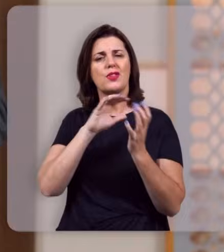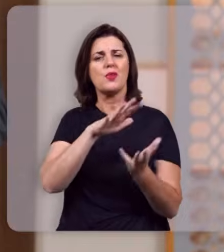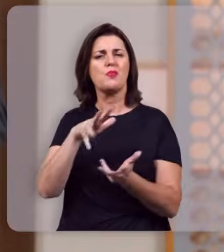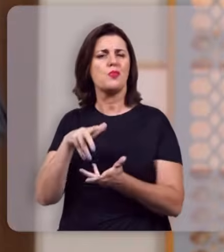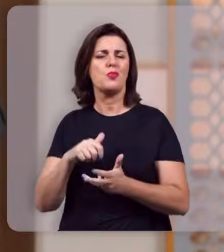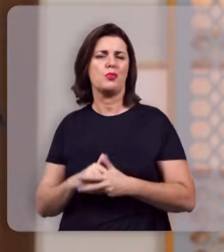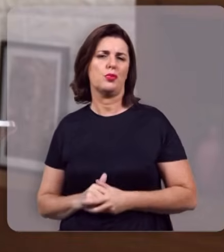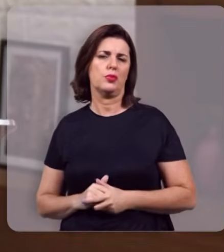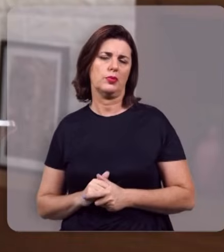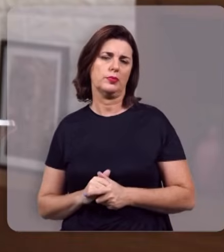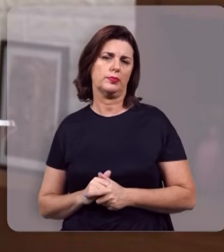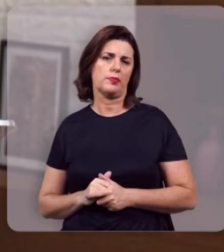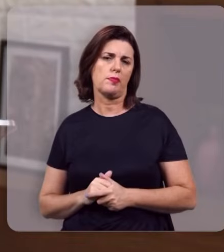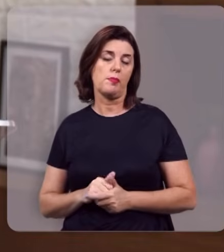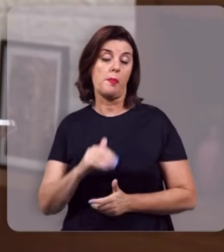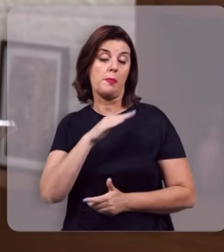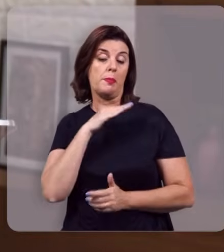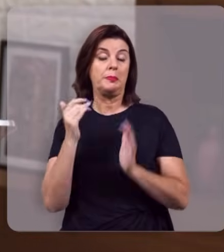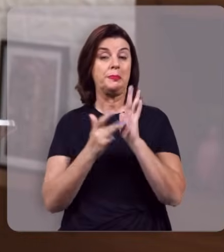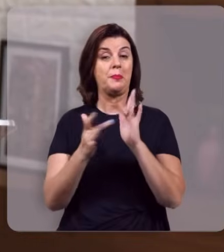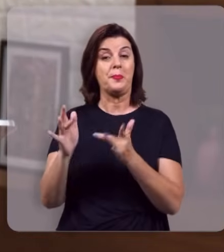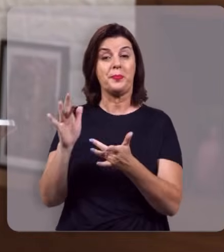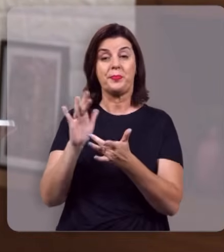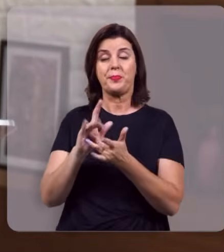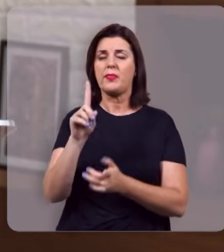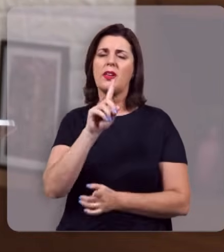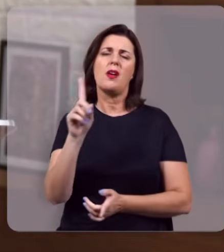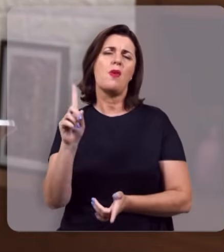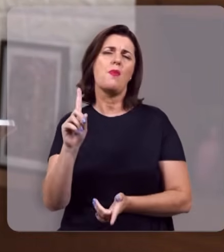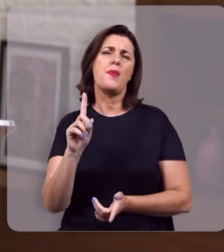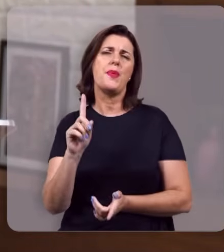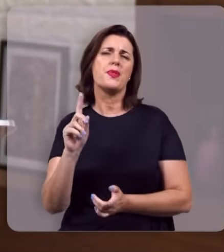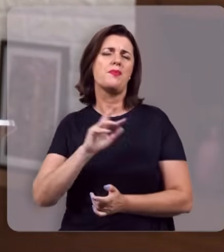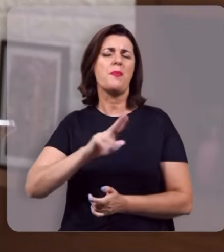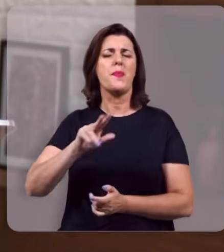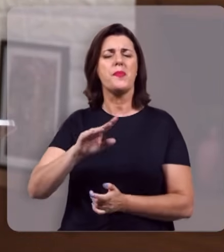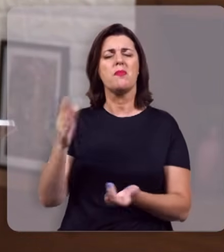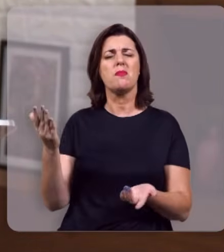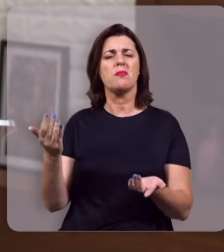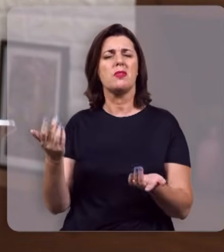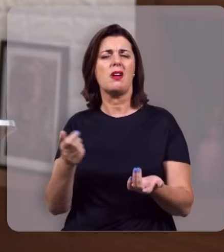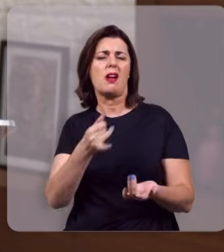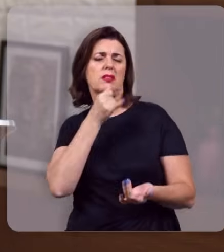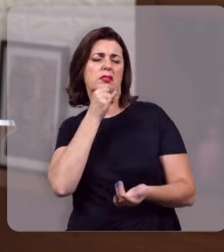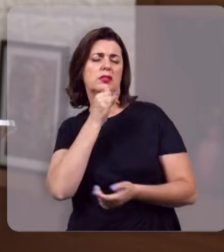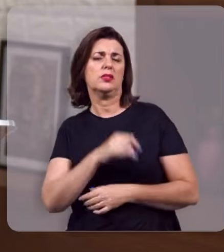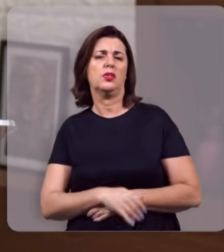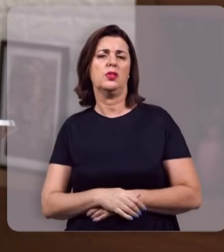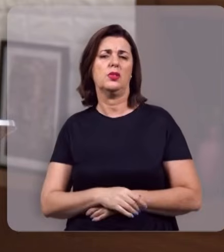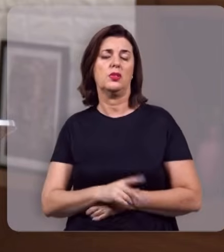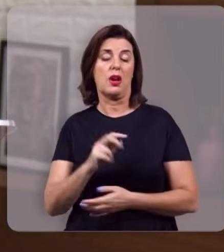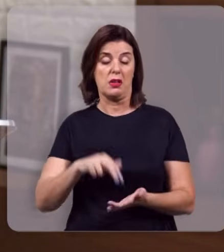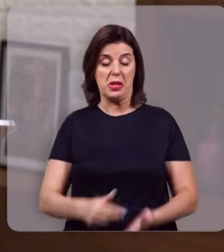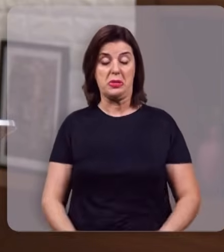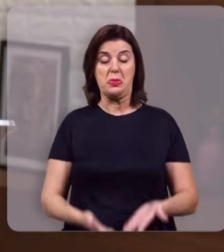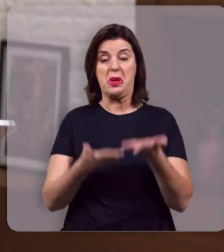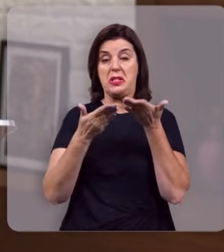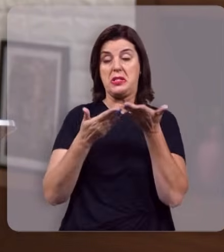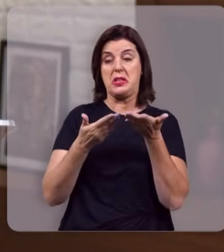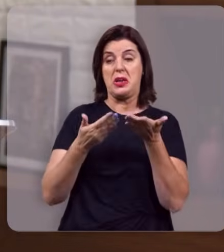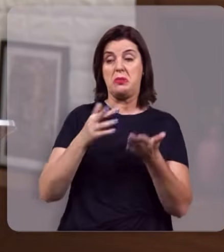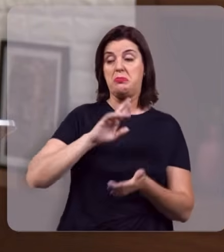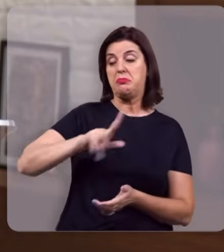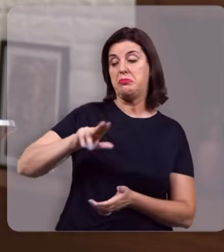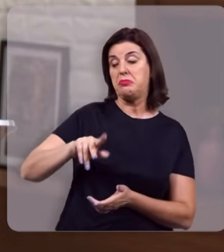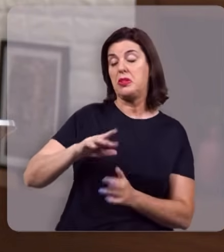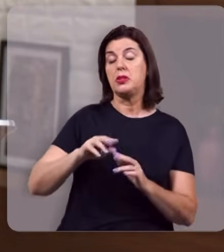mundo. A morte de Jesus não foi um acidente, nem sua ressurreição